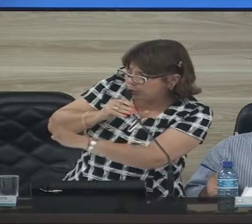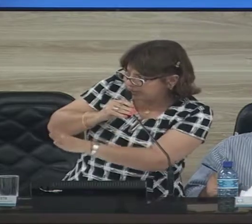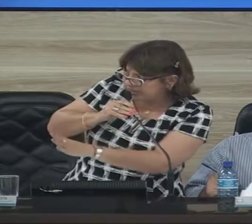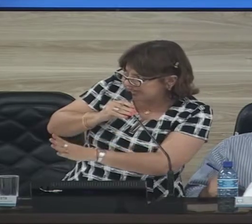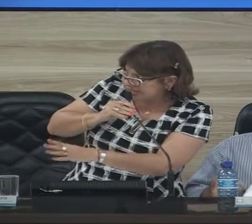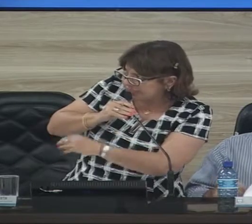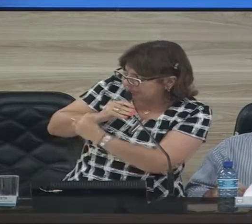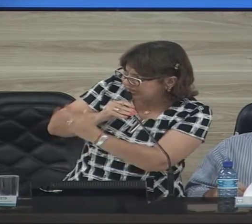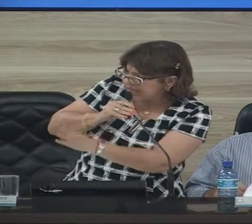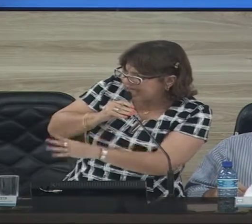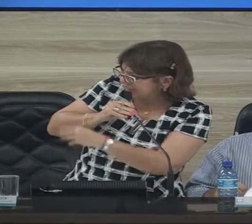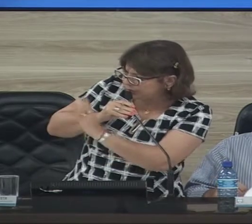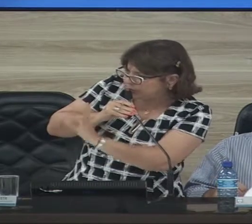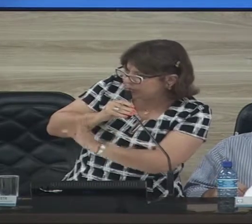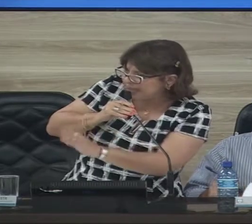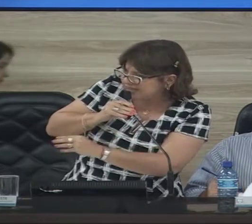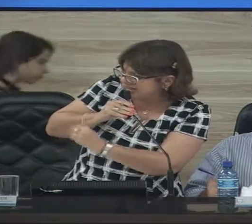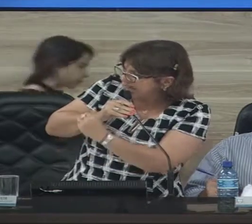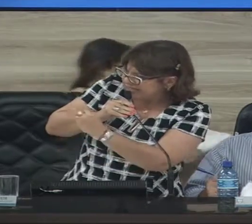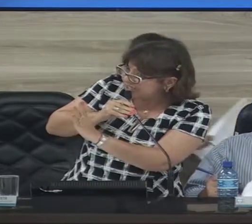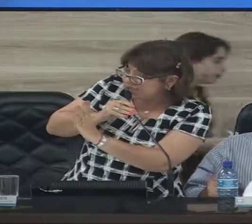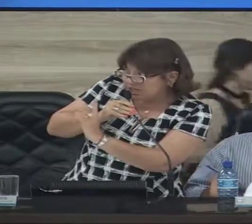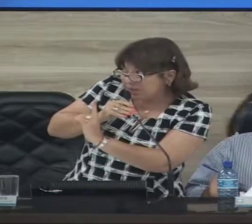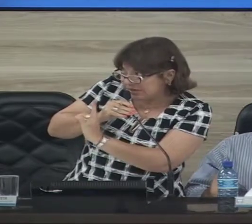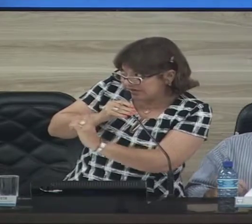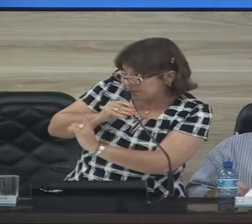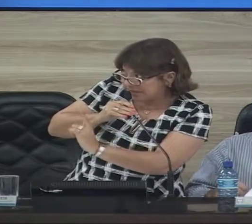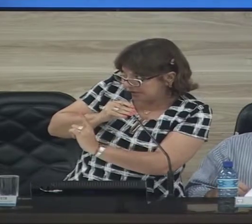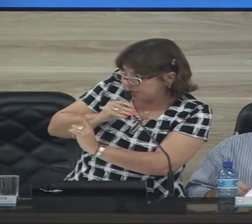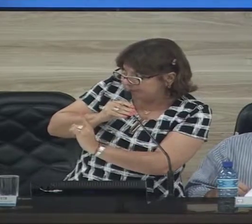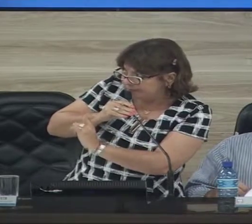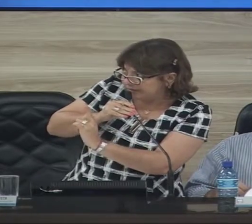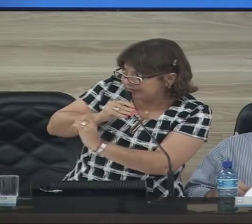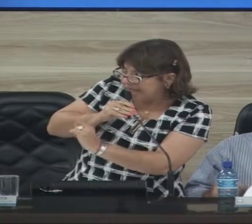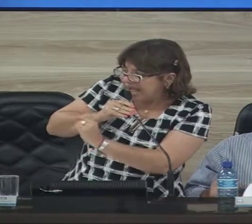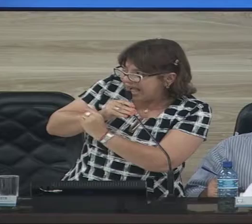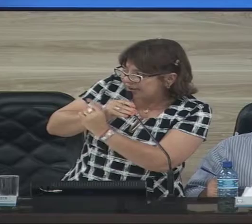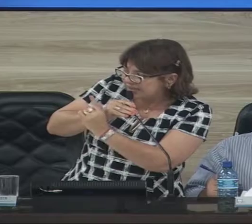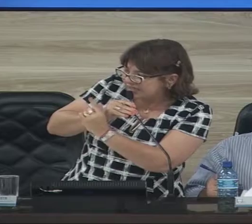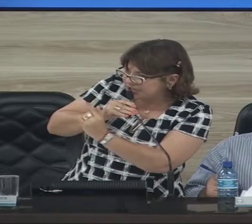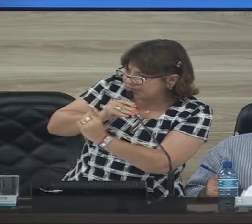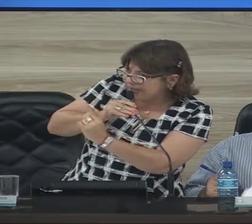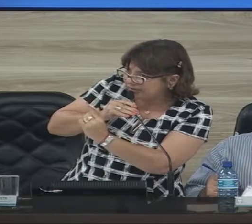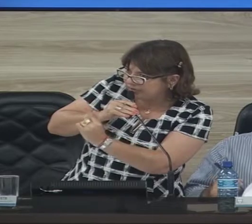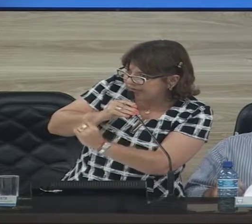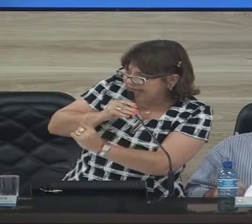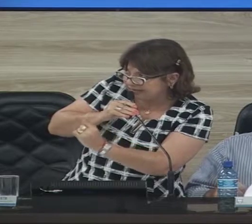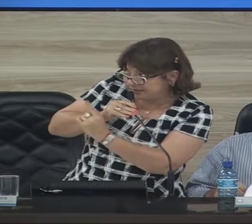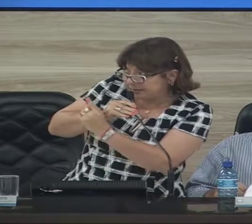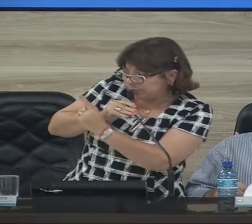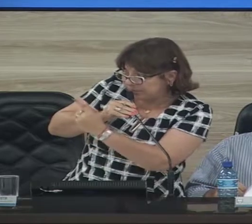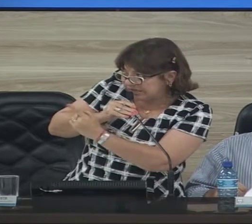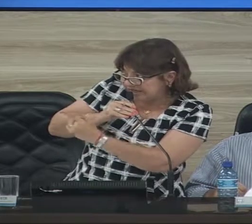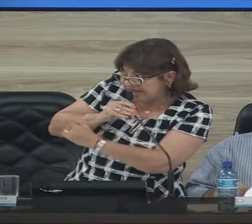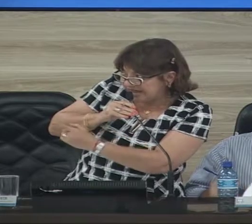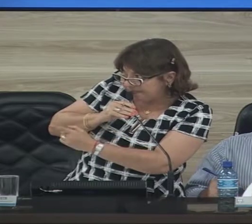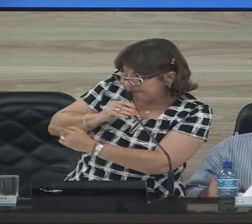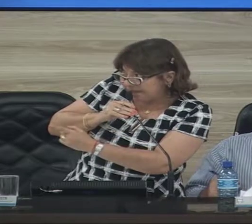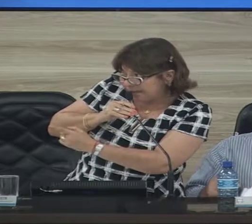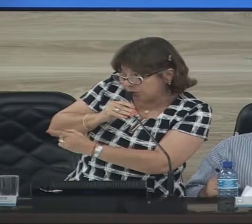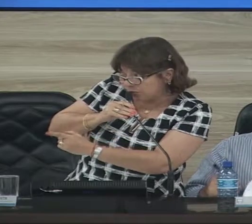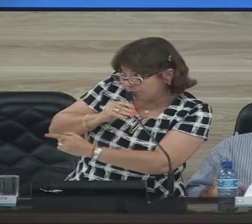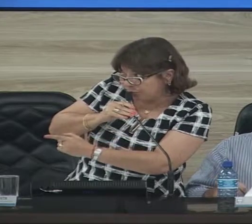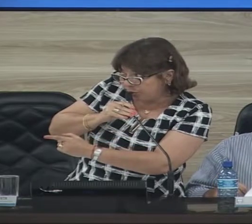quem curte esse tipo de arte e tudo mais, existiria o respeito, né? Agora, ser chamado de arte,